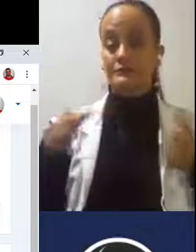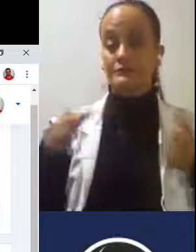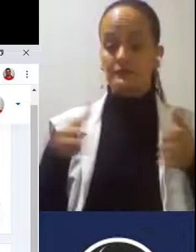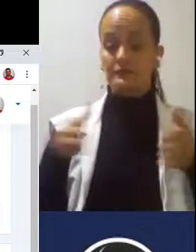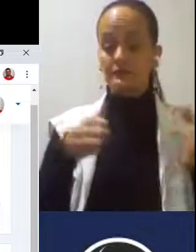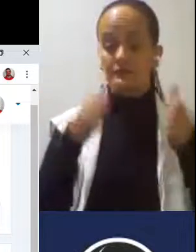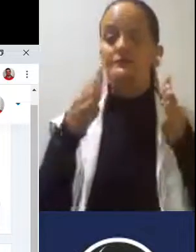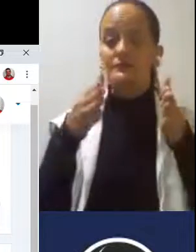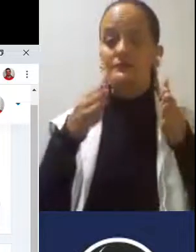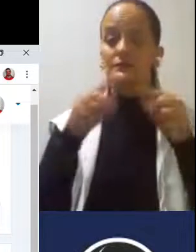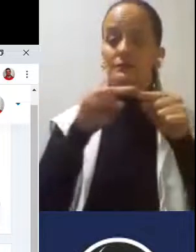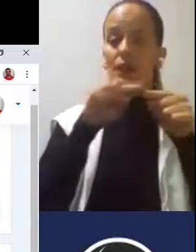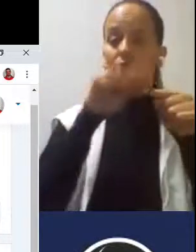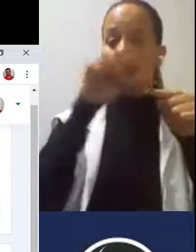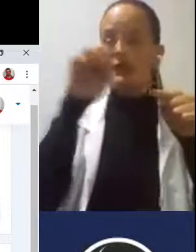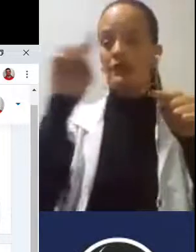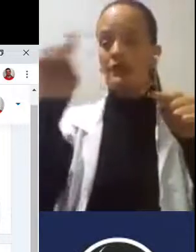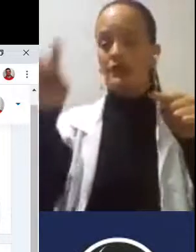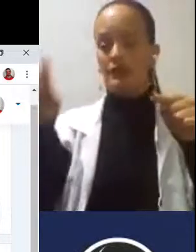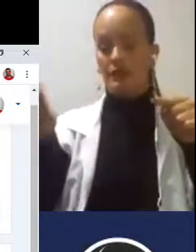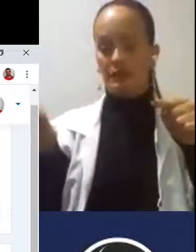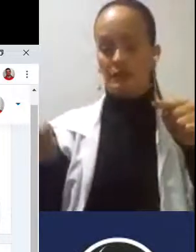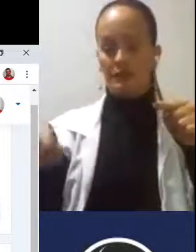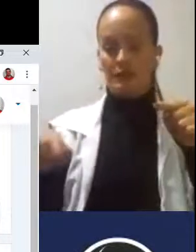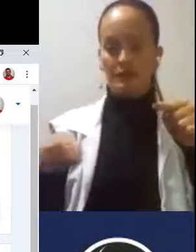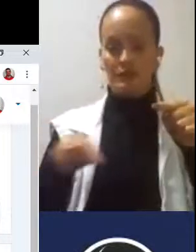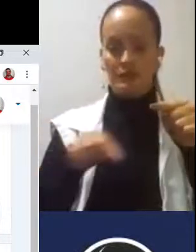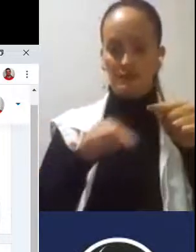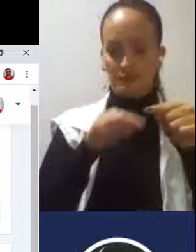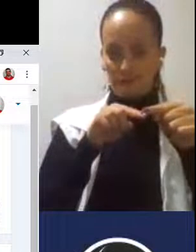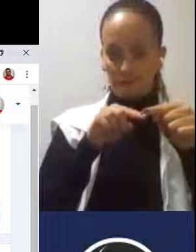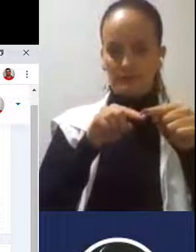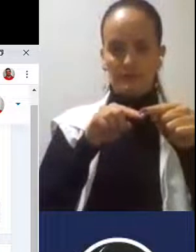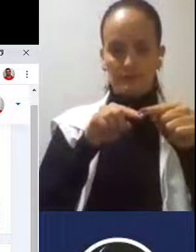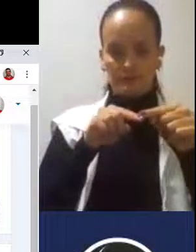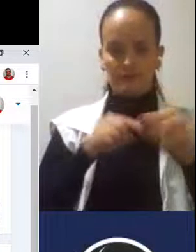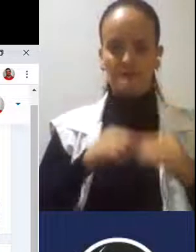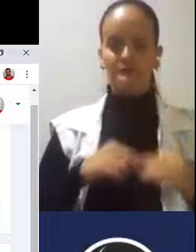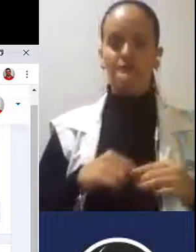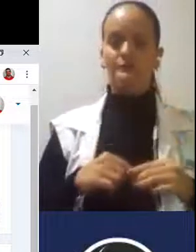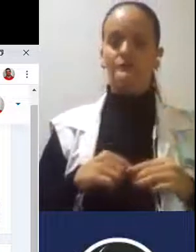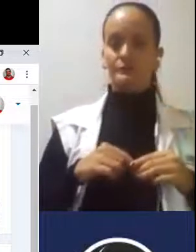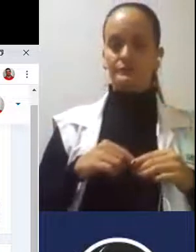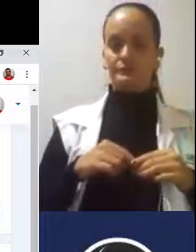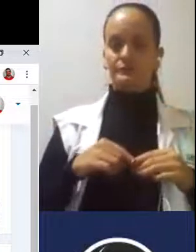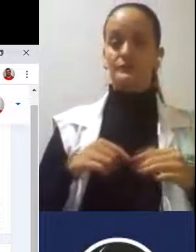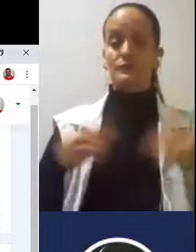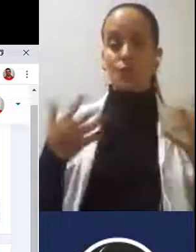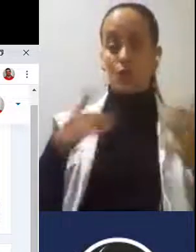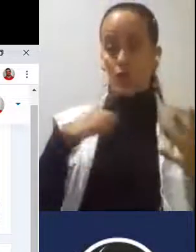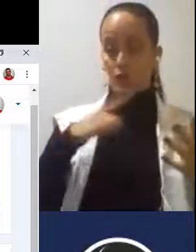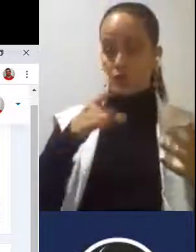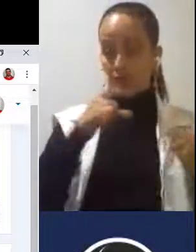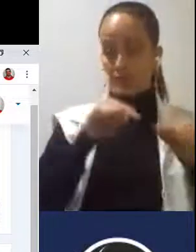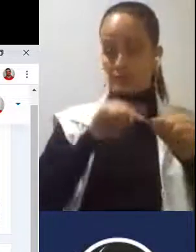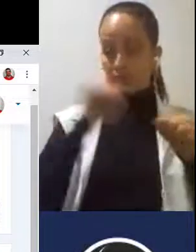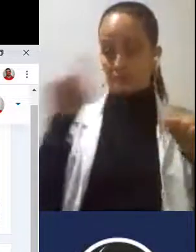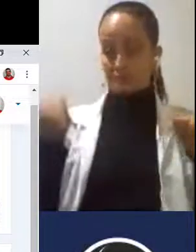quê? Circular a corrente elétrica, certo? Então, quando a gente tem esse tipo de circuito, né, a gente